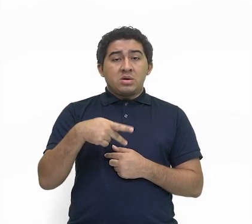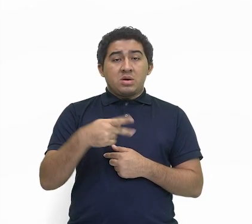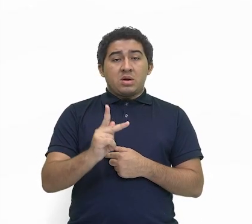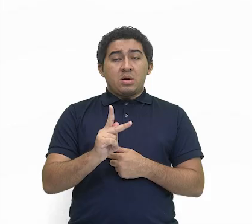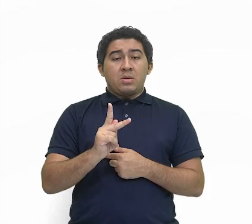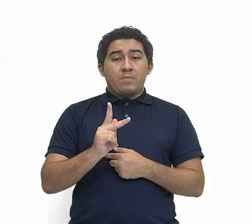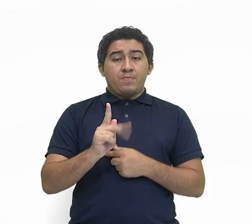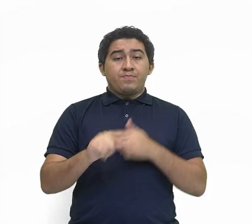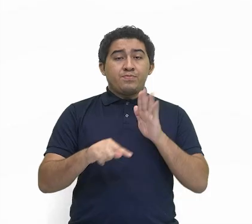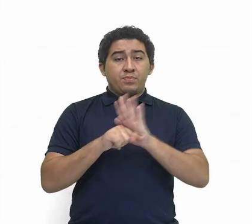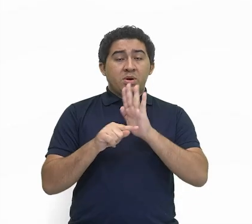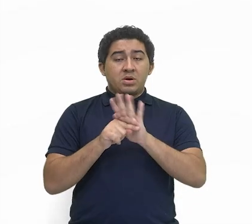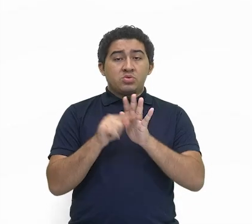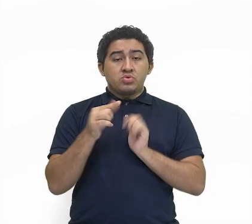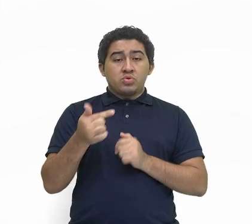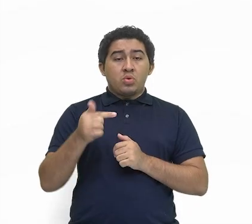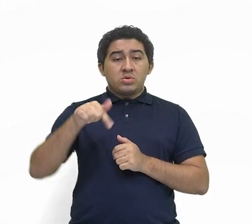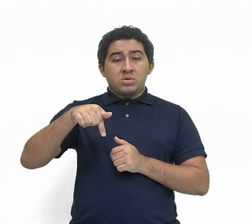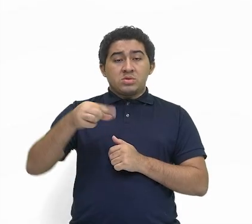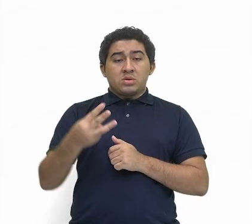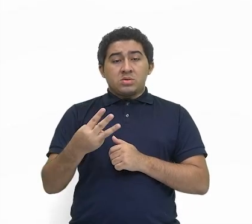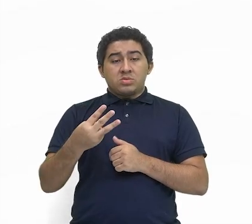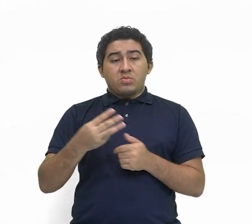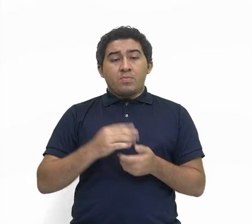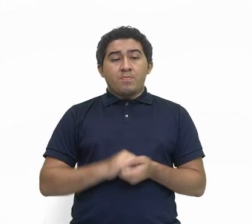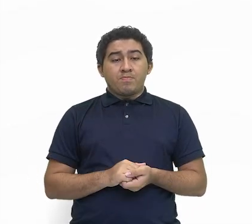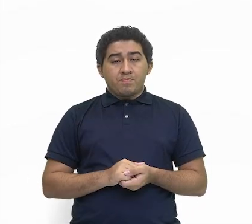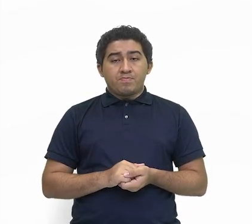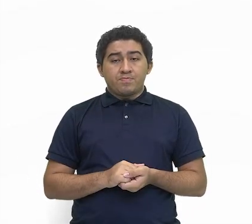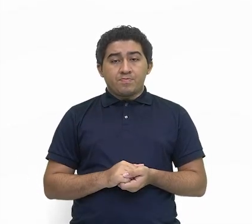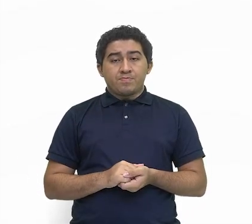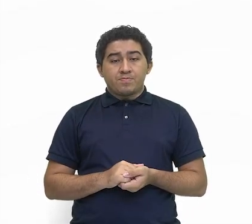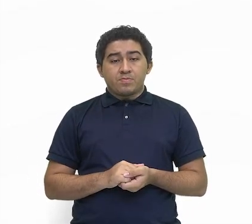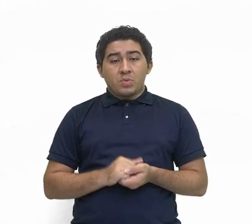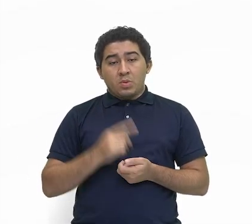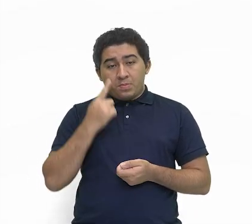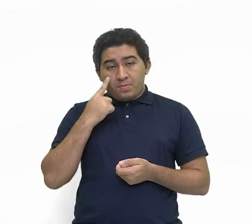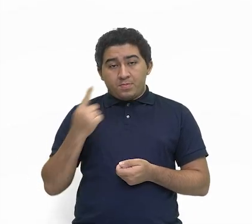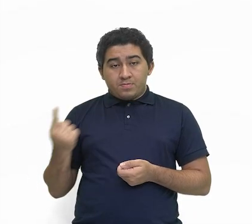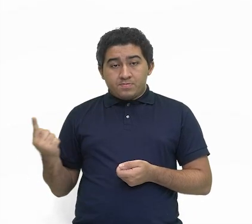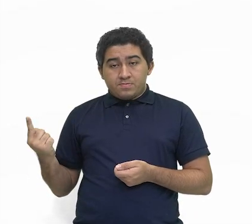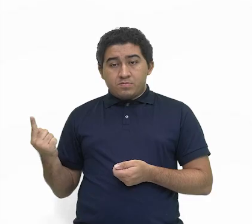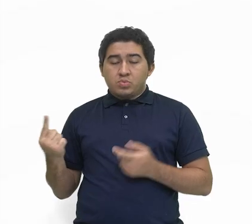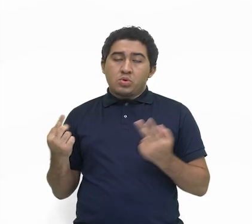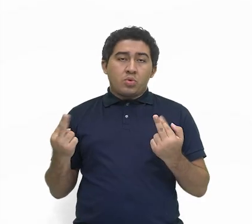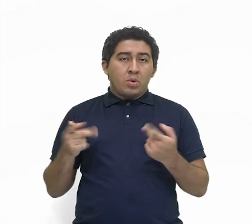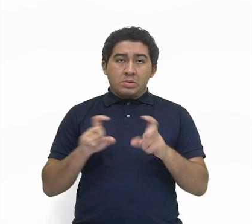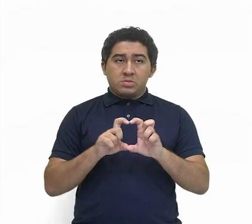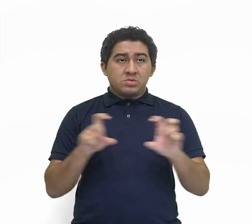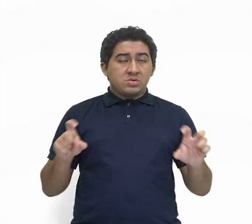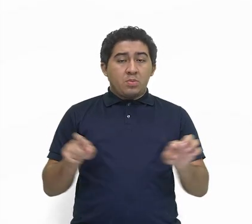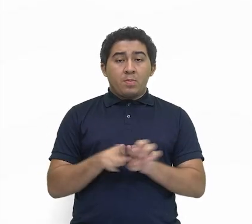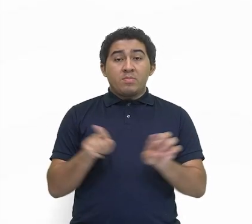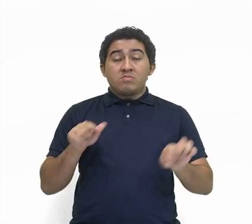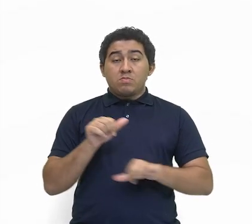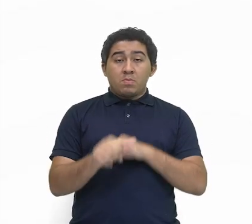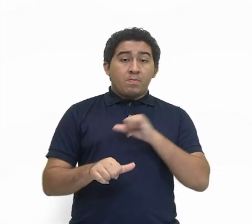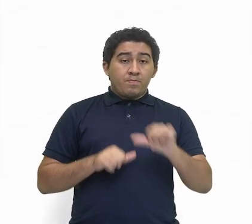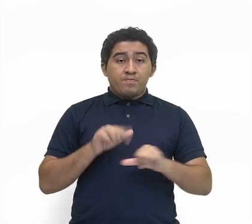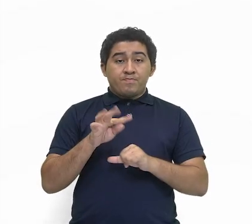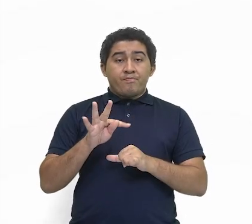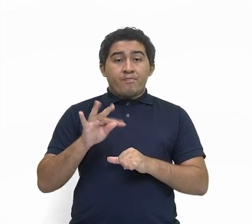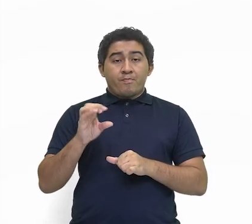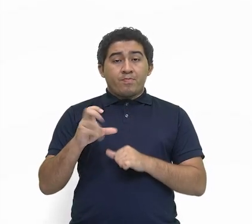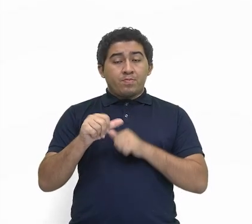TK menos 273. É o que está aqui, ó. É a mesma equação, só que eu isolei o TC,